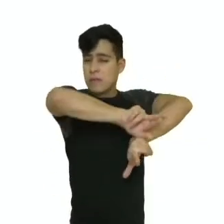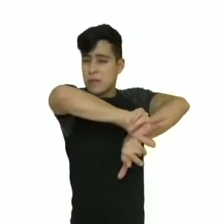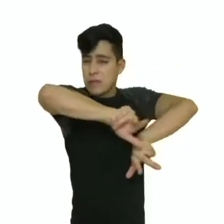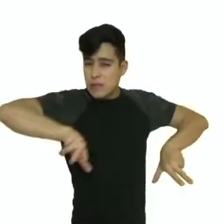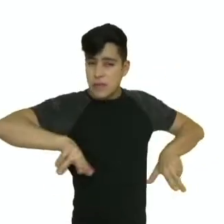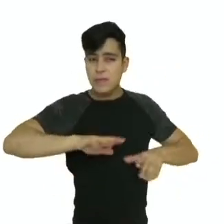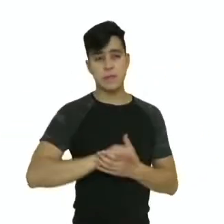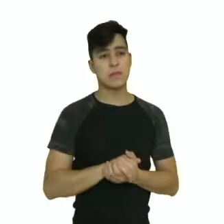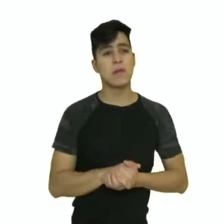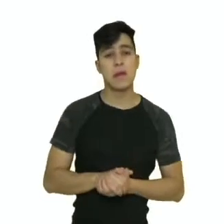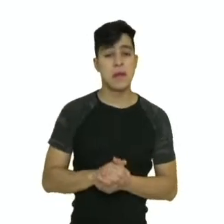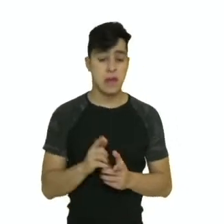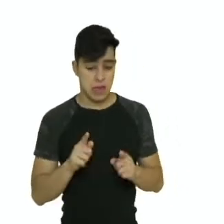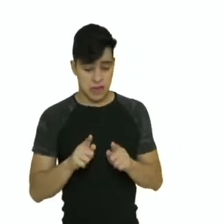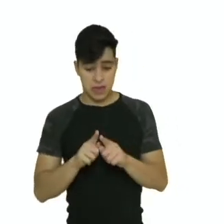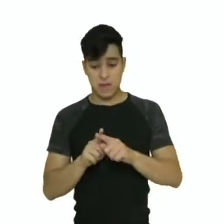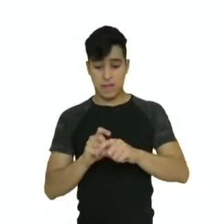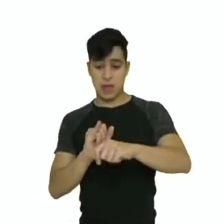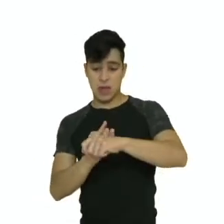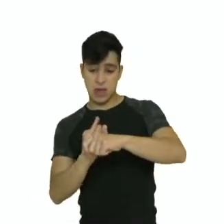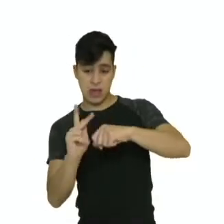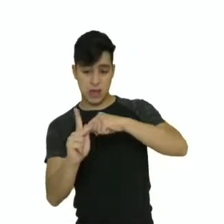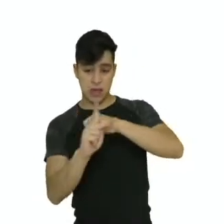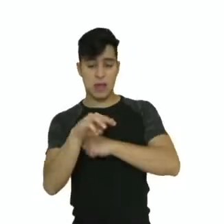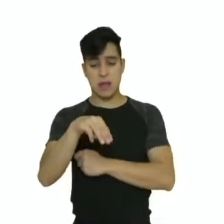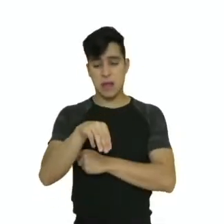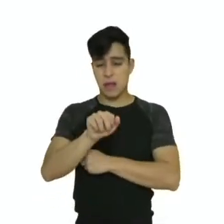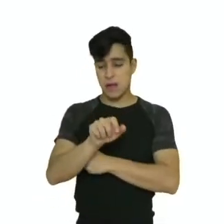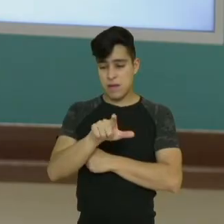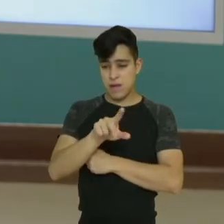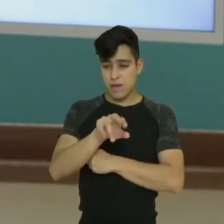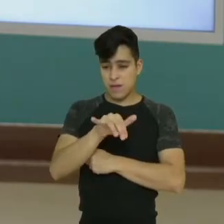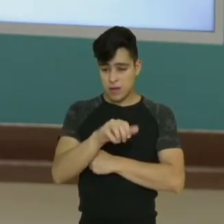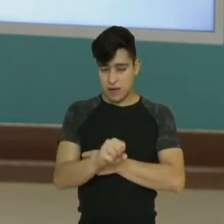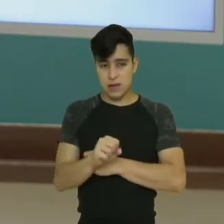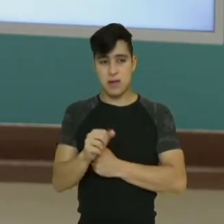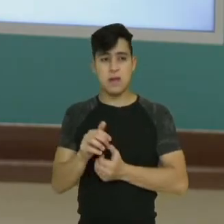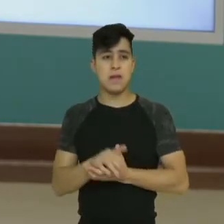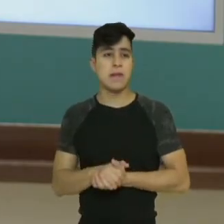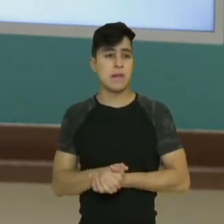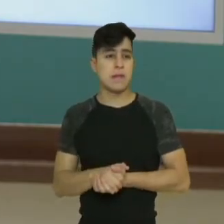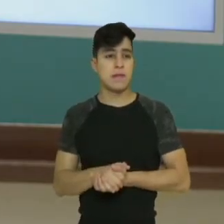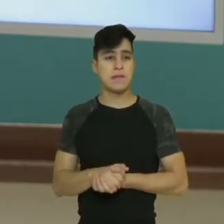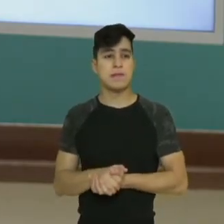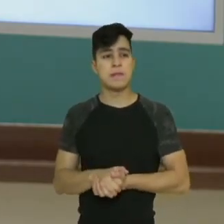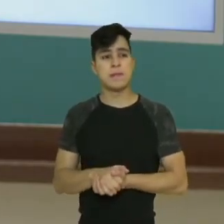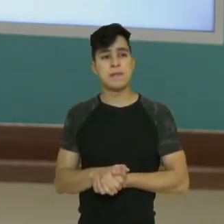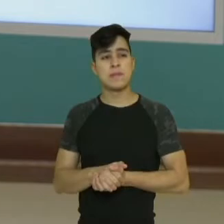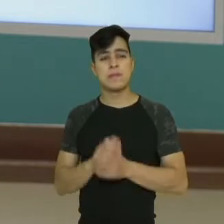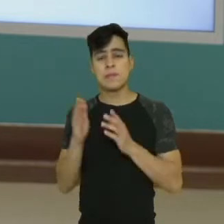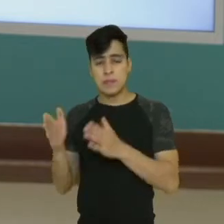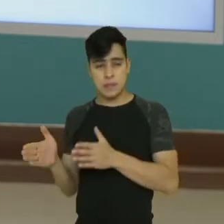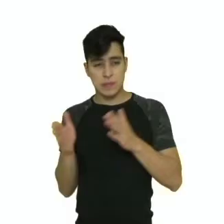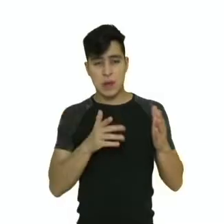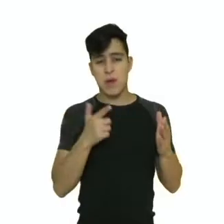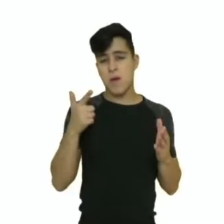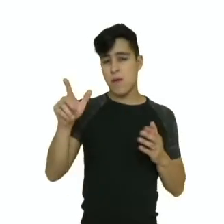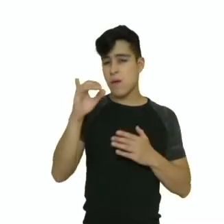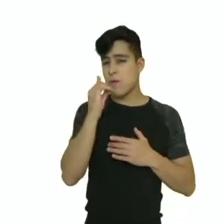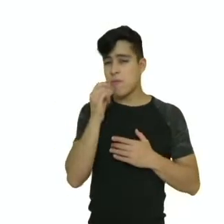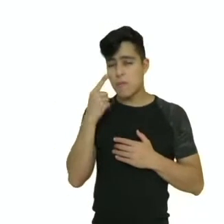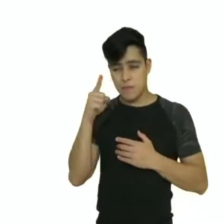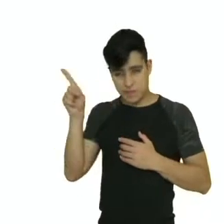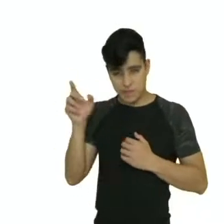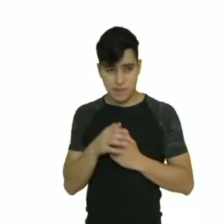tempo atrás, a questão das Ilhas Malvinas, né, as Ilhas Falklands. E aqui temos outro exemplo, olha só, na